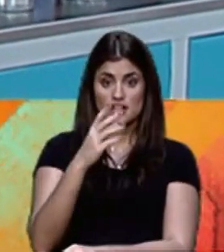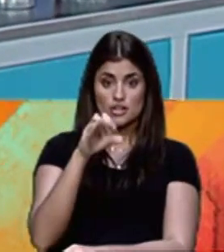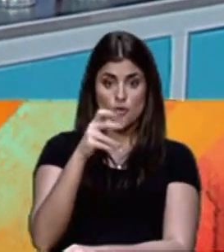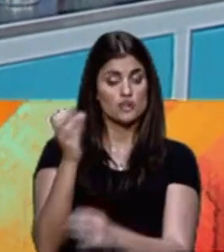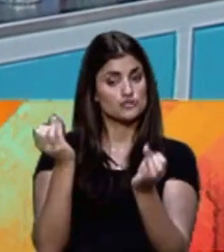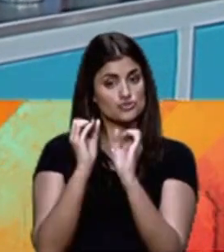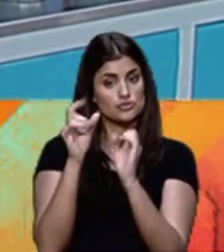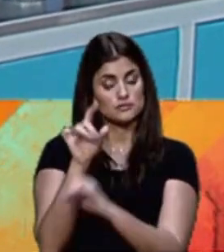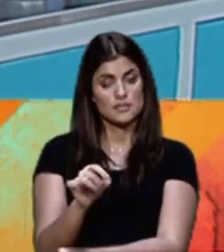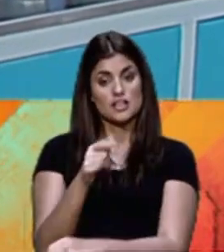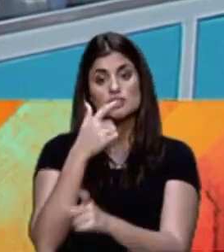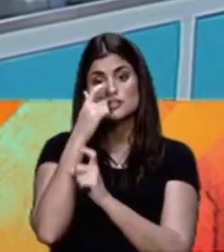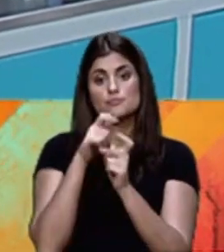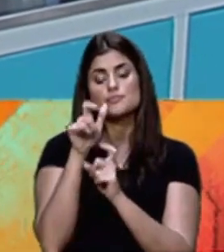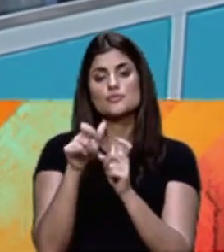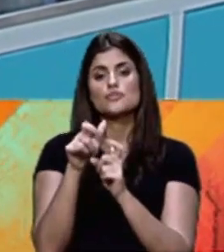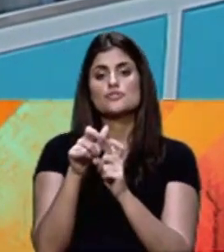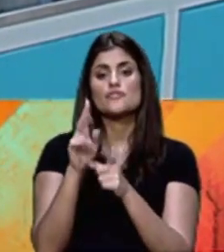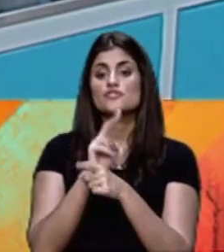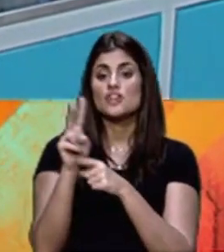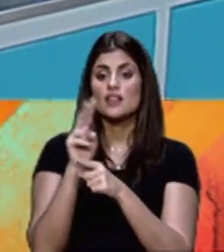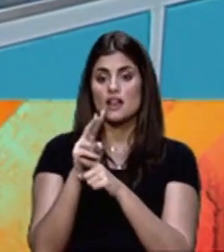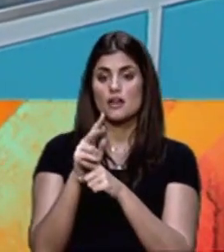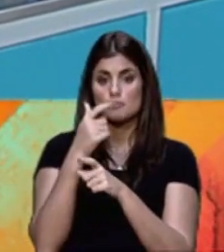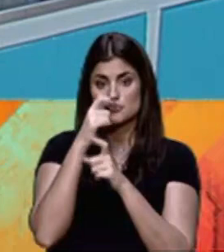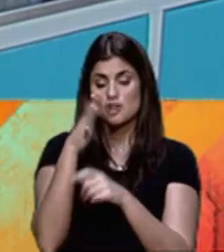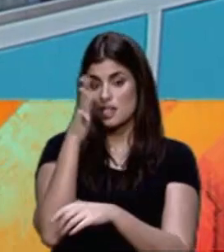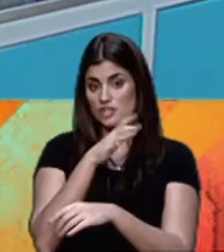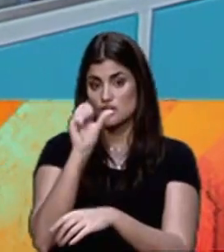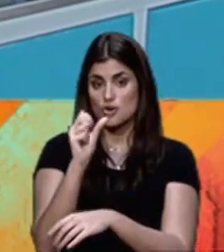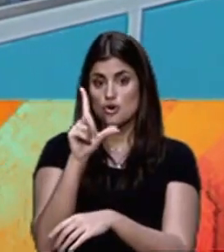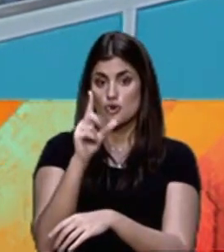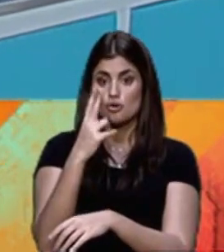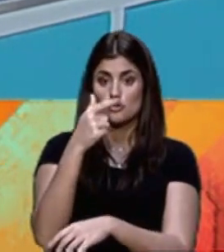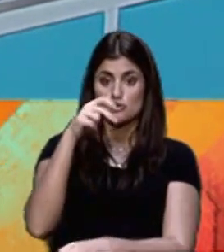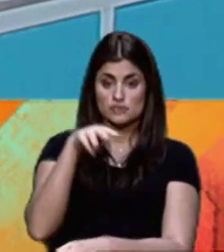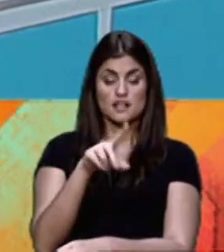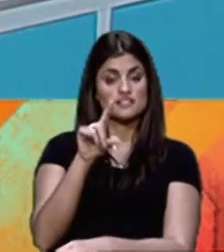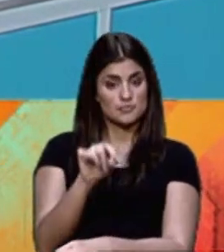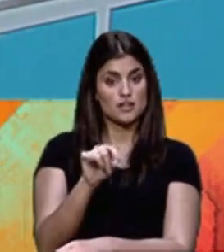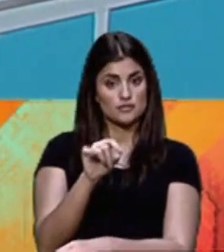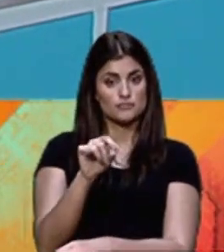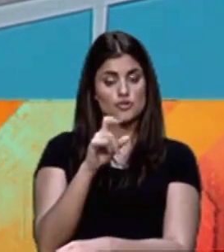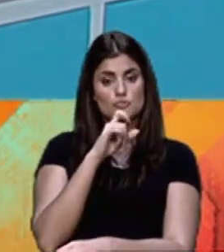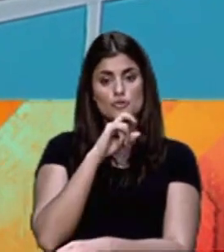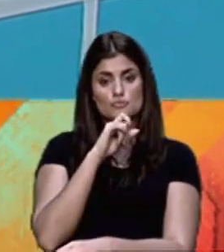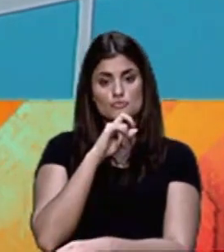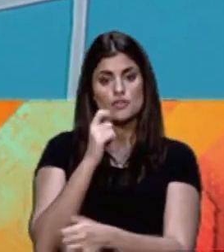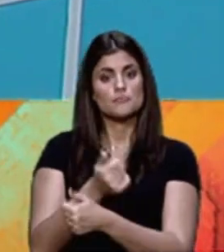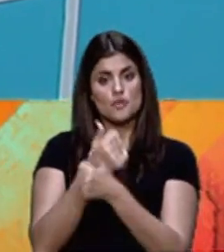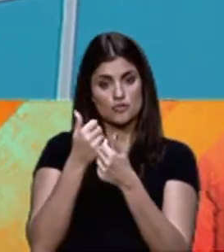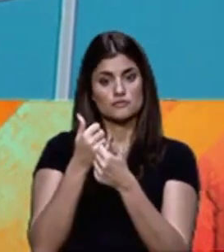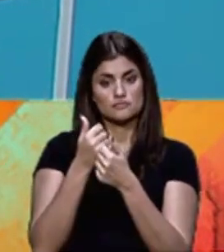quinoa. Portanto, as pessoas vegetarianas, pessoas que são alérgicas ao glúten, tudo isso é muito